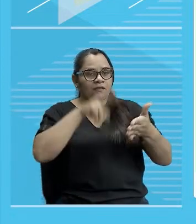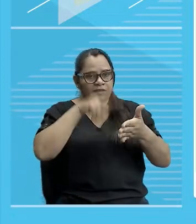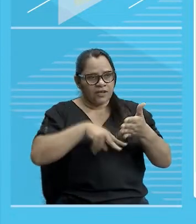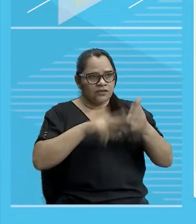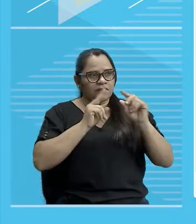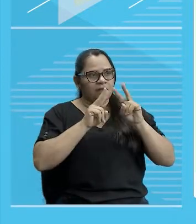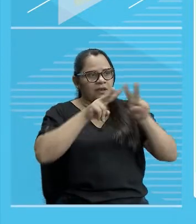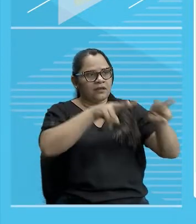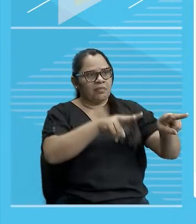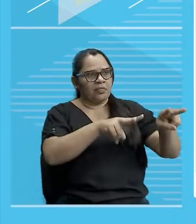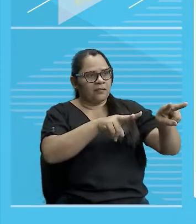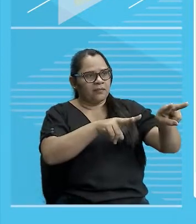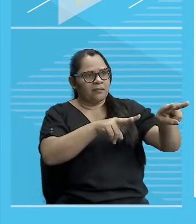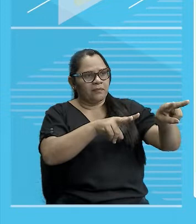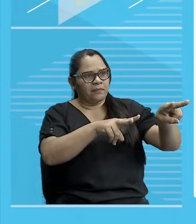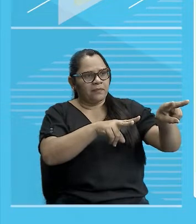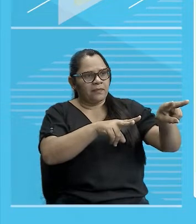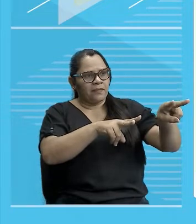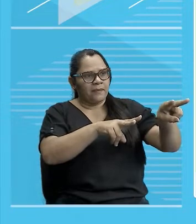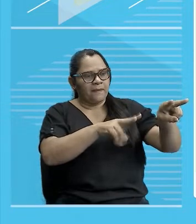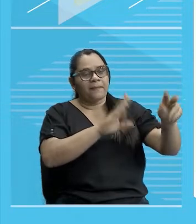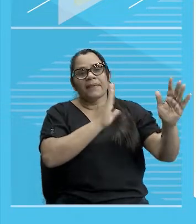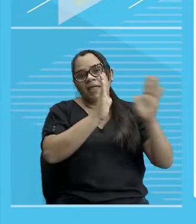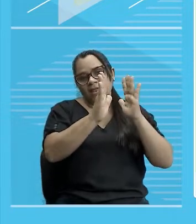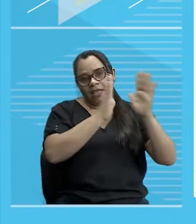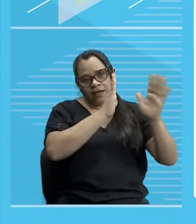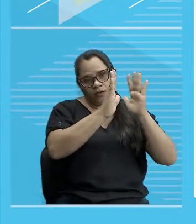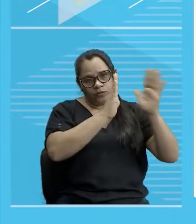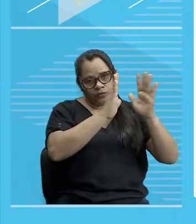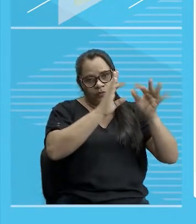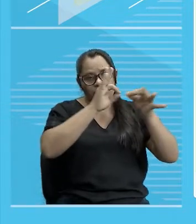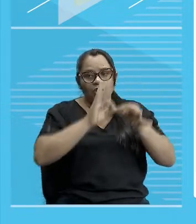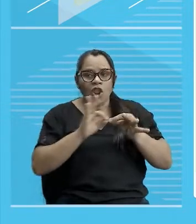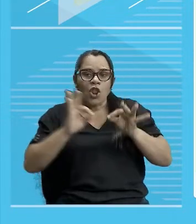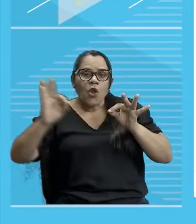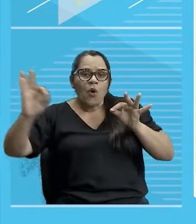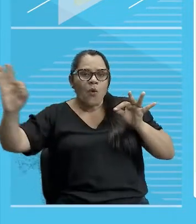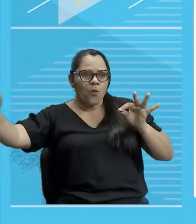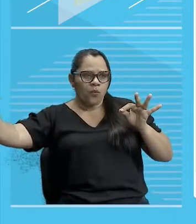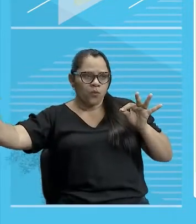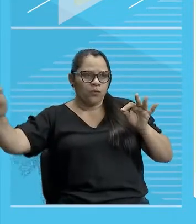prazo longo prazo